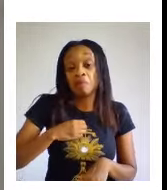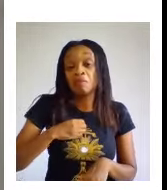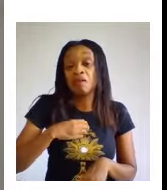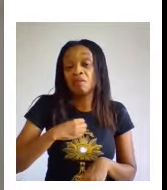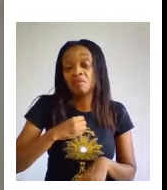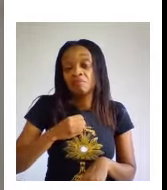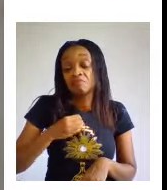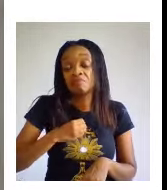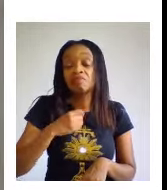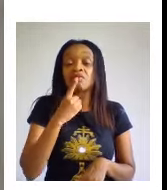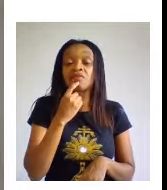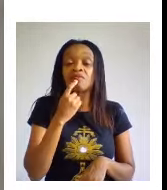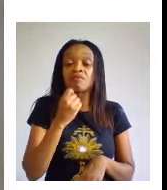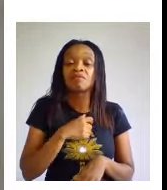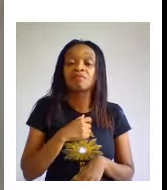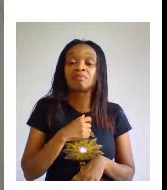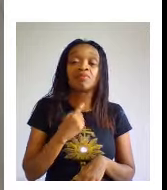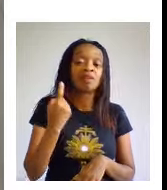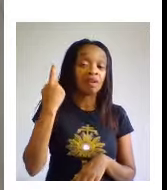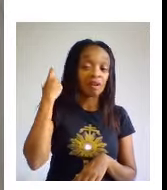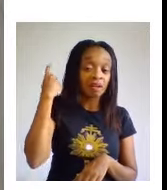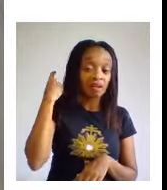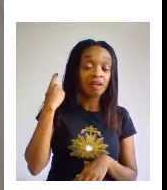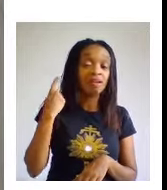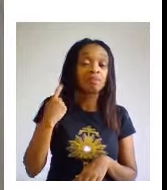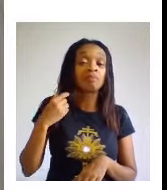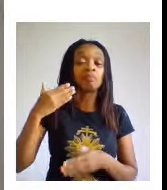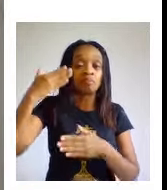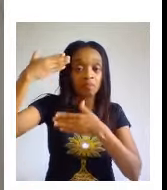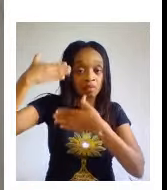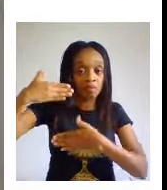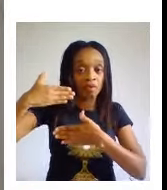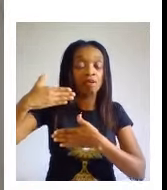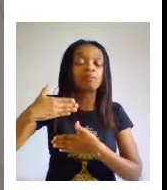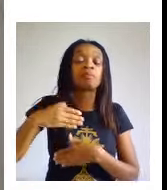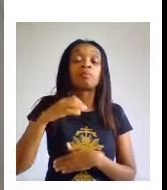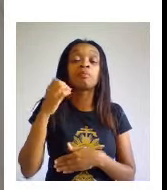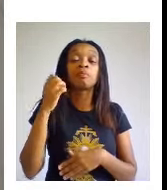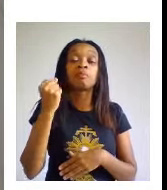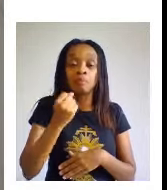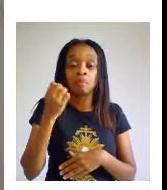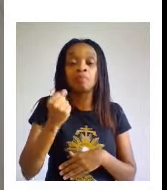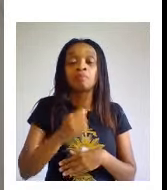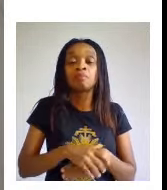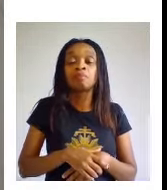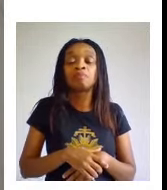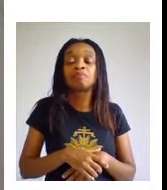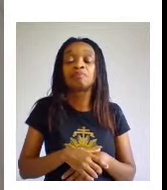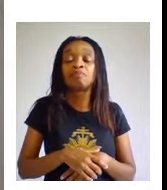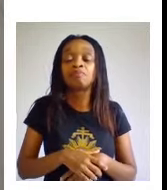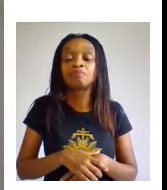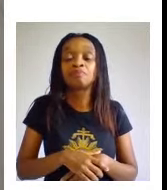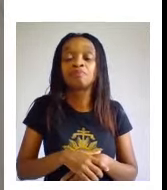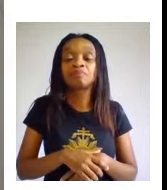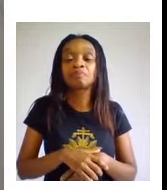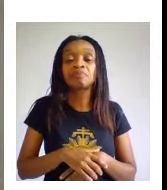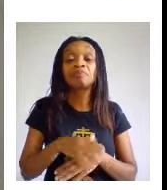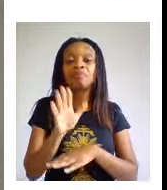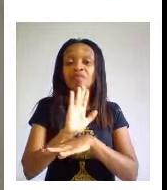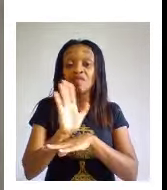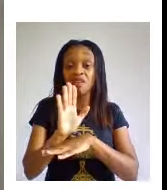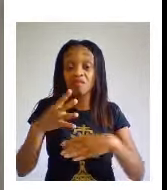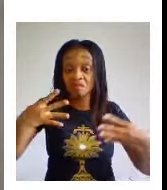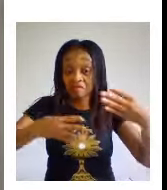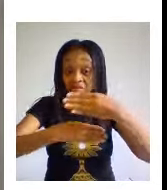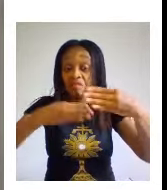camisa vermelha e ao fundo uma parede branca. Tá? Eu vou compartilhar minha tela aqui